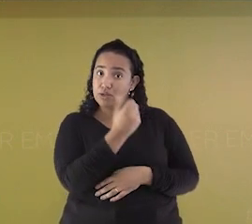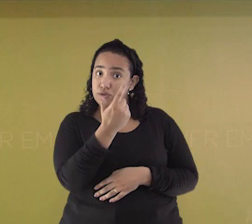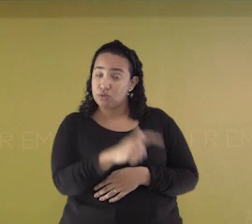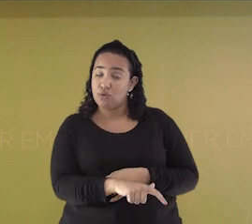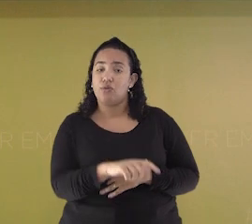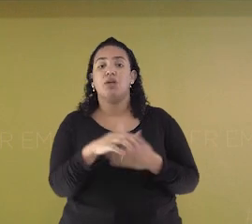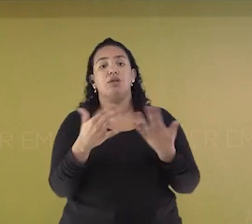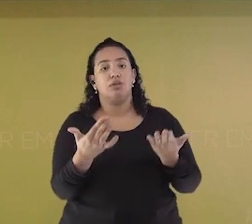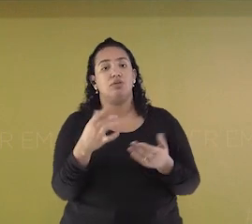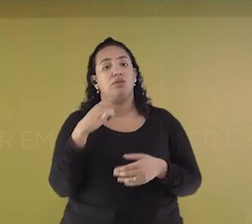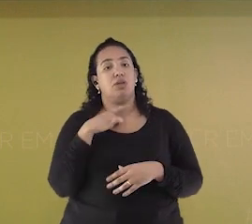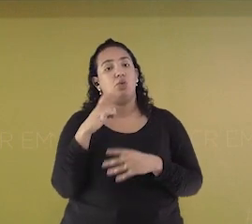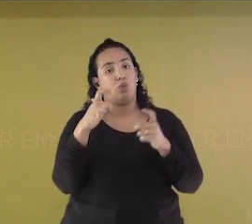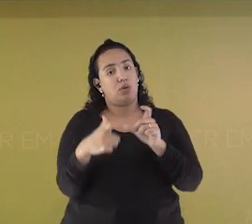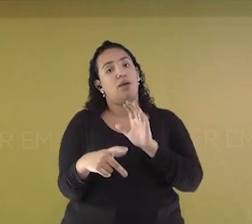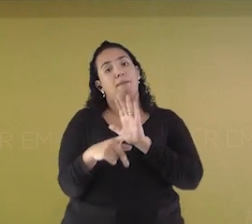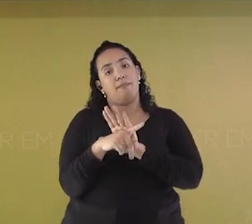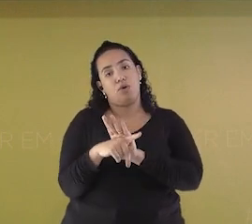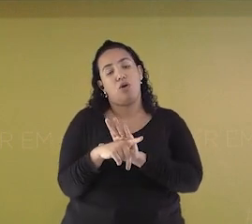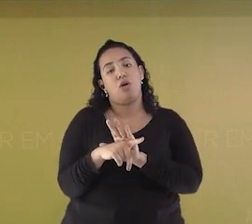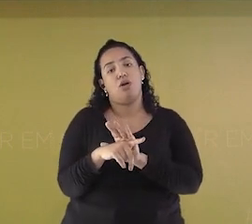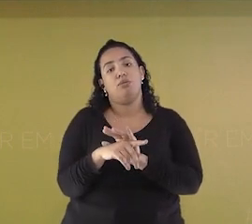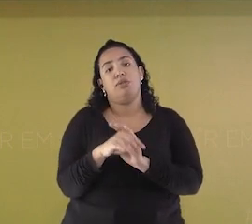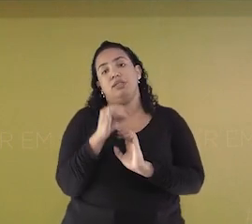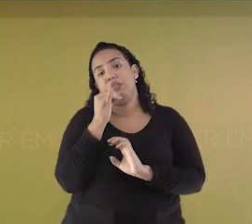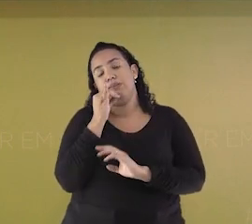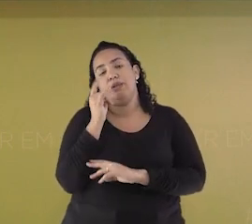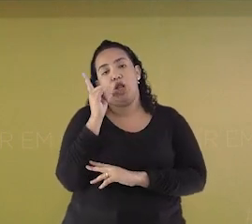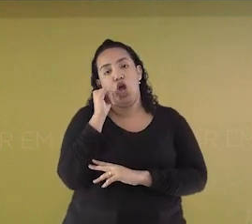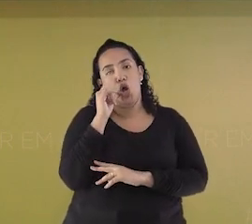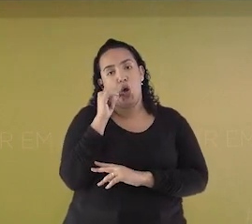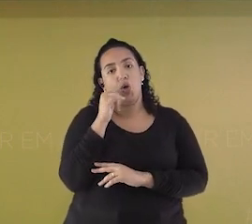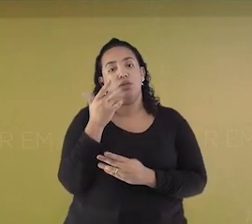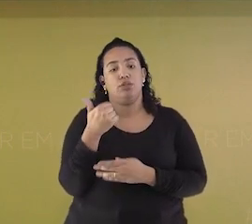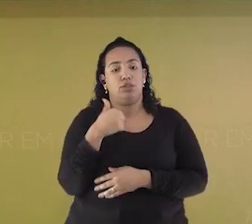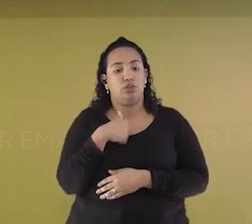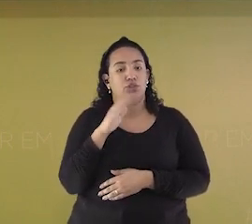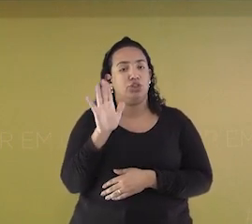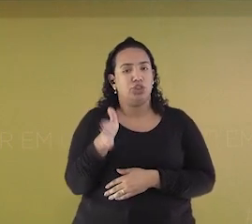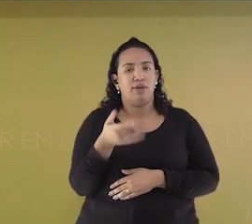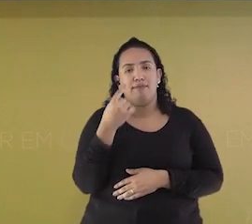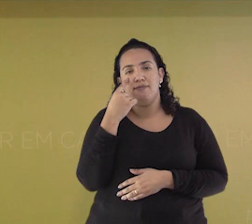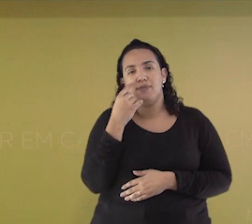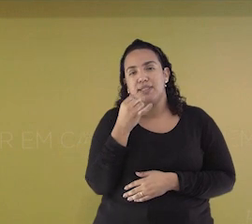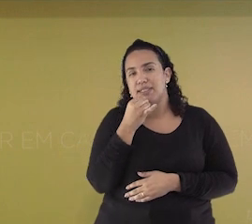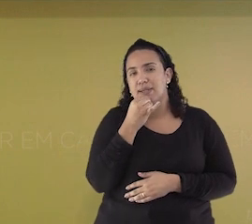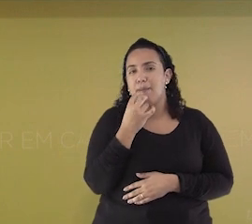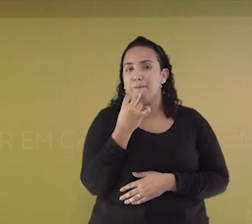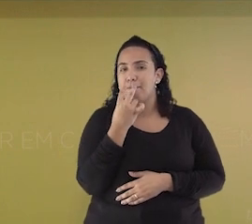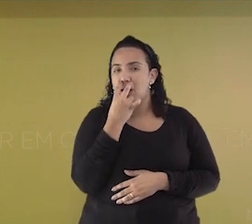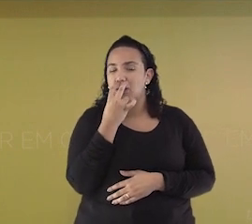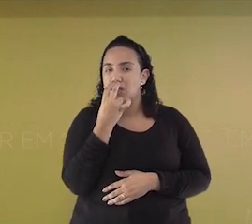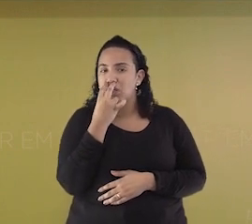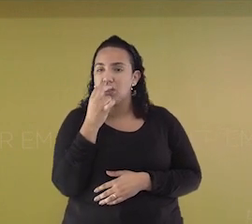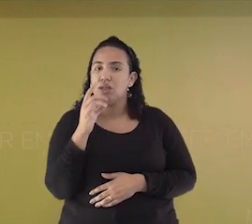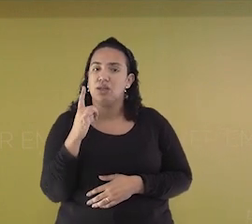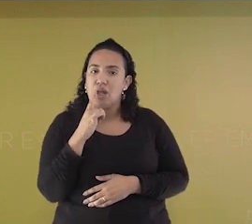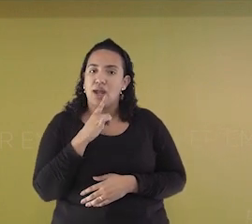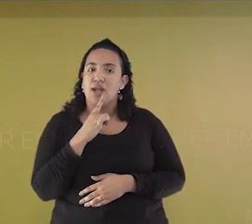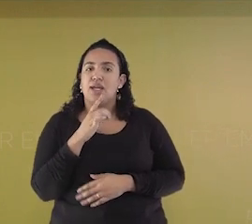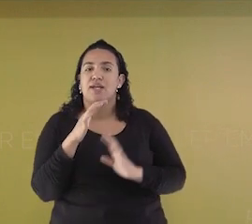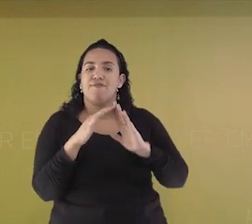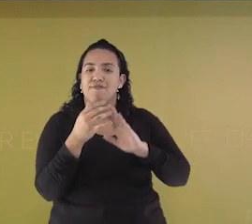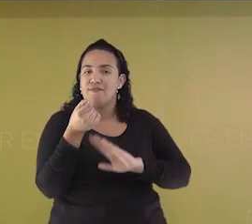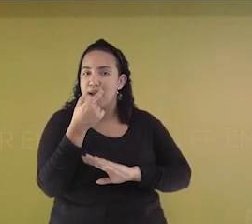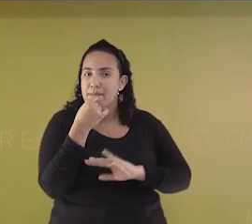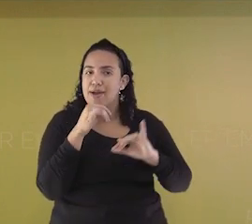eles deixam pontos de recolhimento em alguns comércios. Já vi recolher pilhas e baterias em algumas